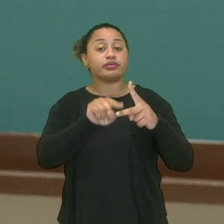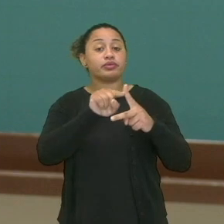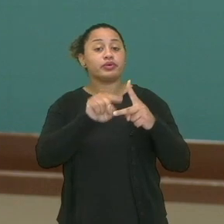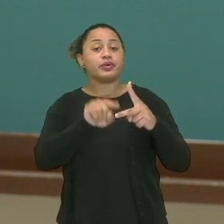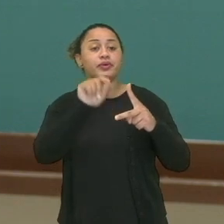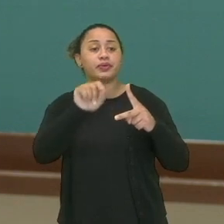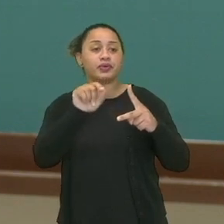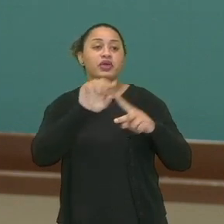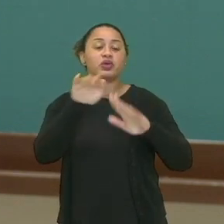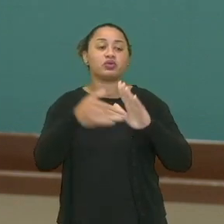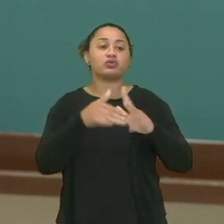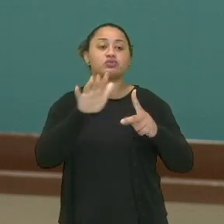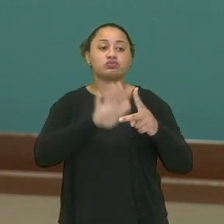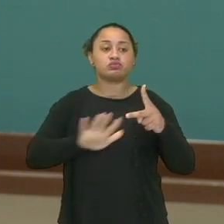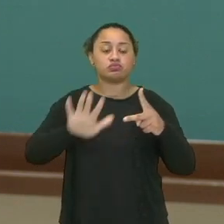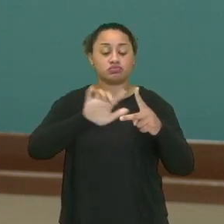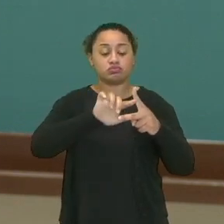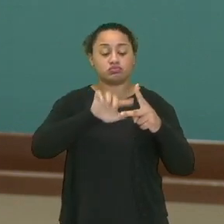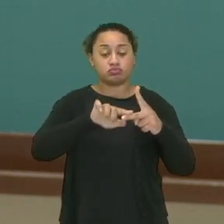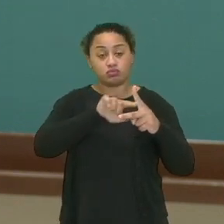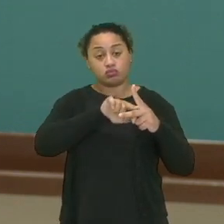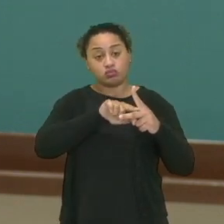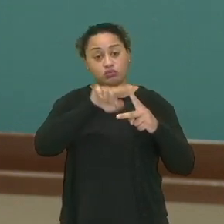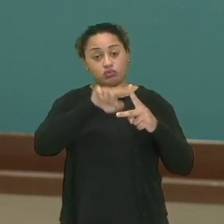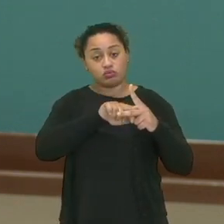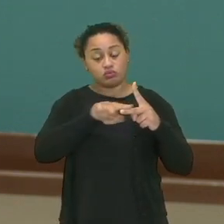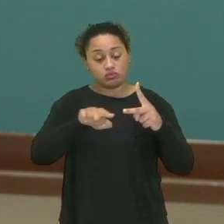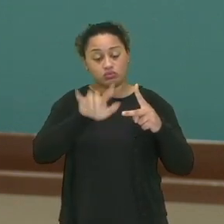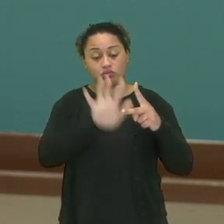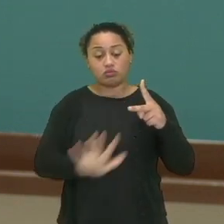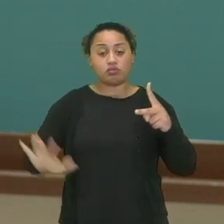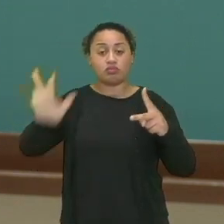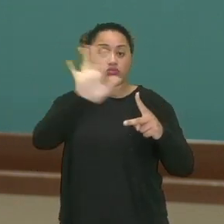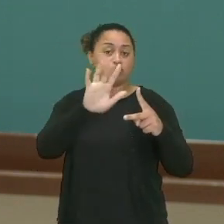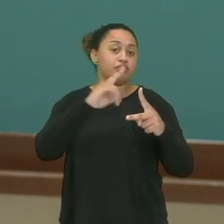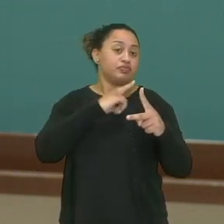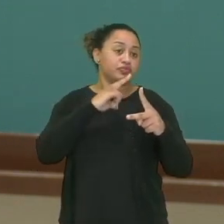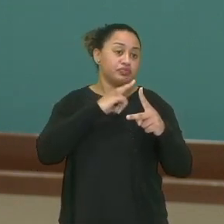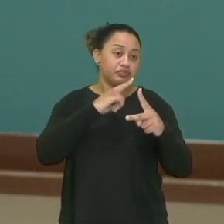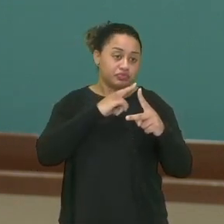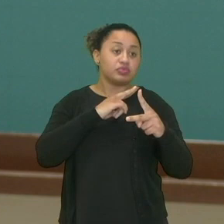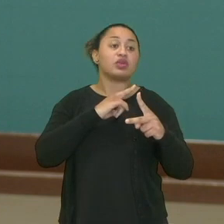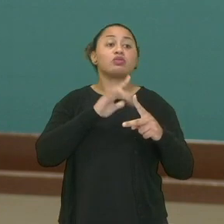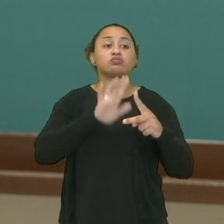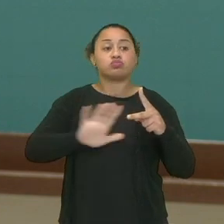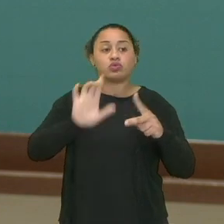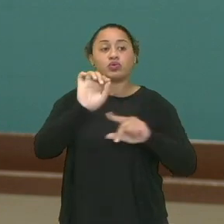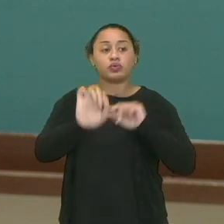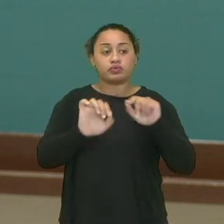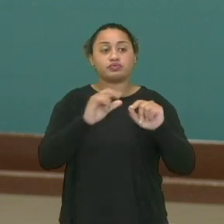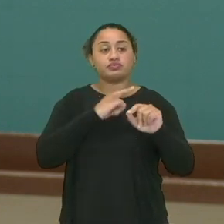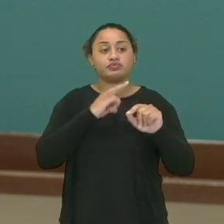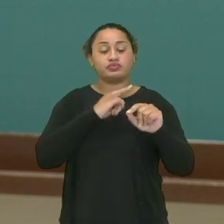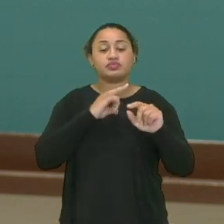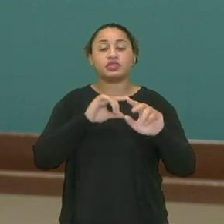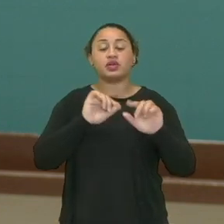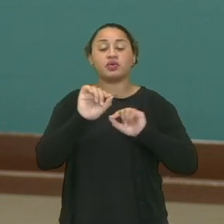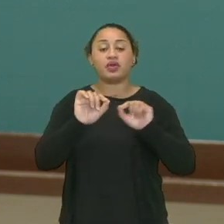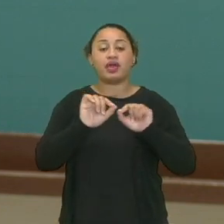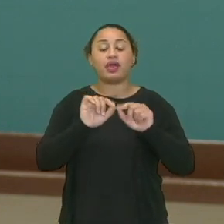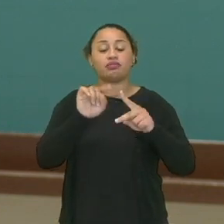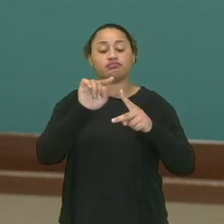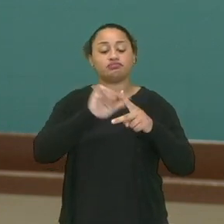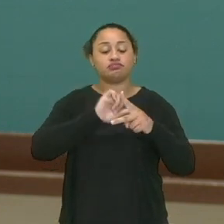ele é toda a região convexa ou não de um plano, né? Tem um plano, aí tem toda essa região, e ele é delimitado por